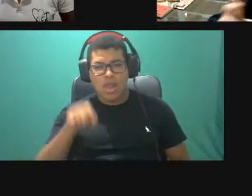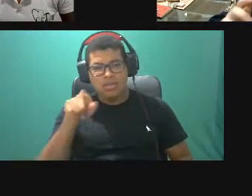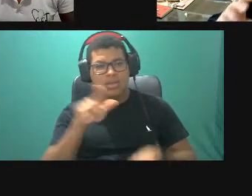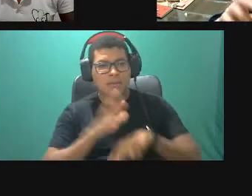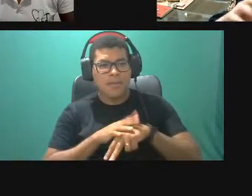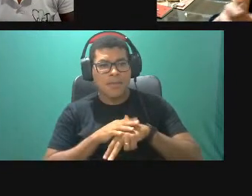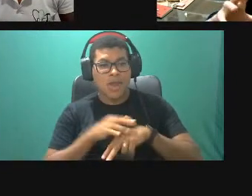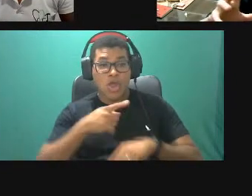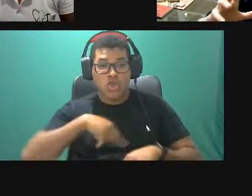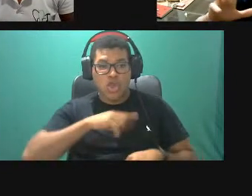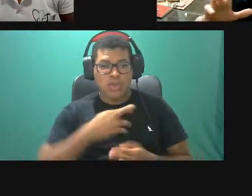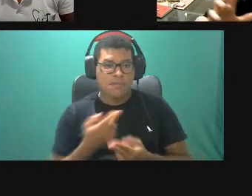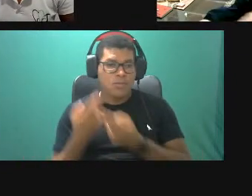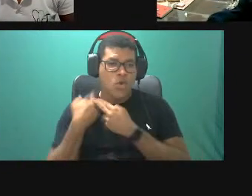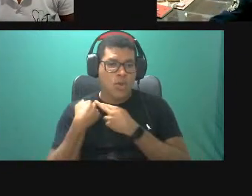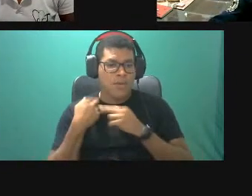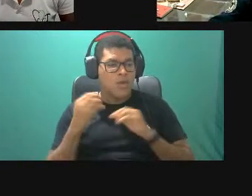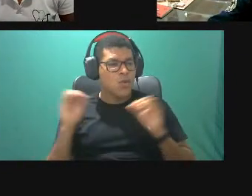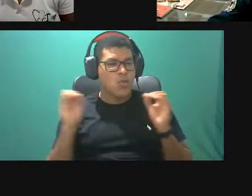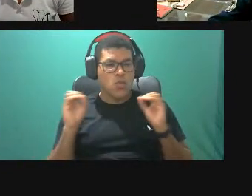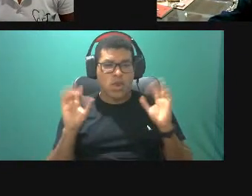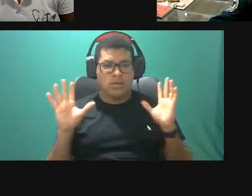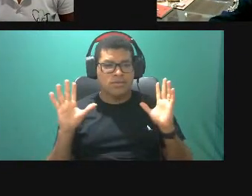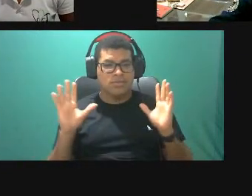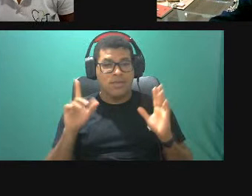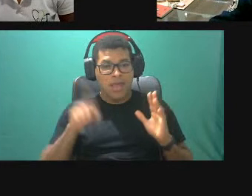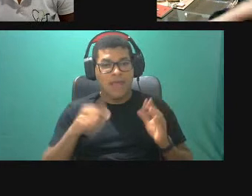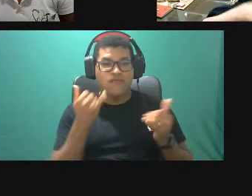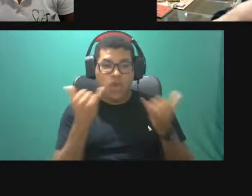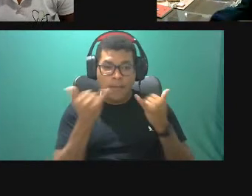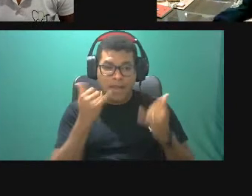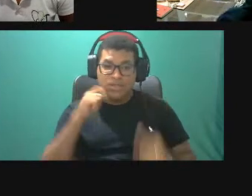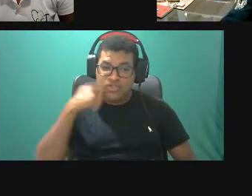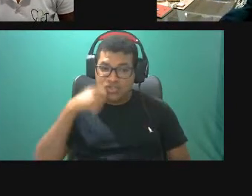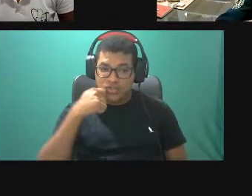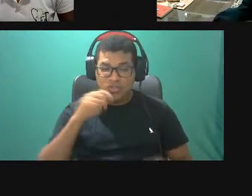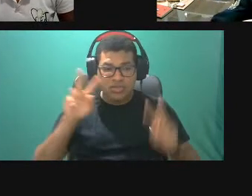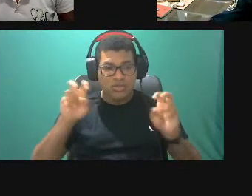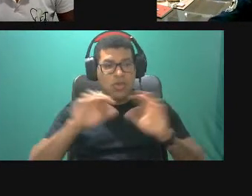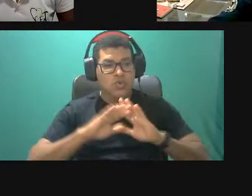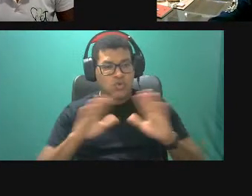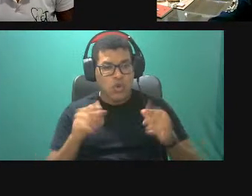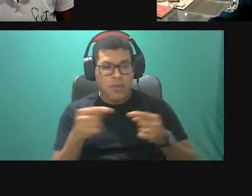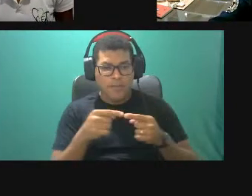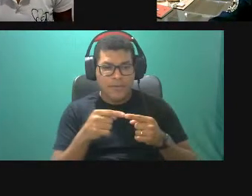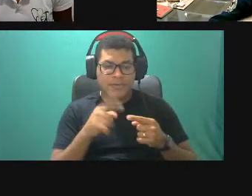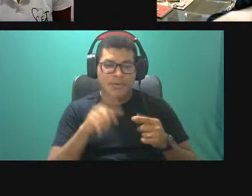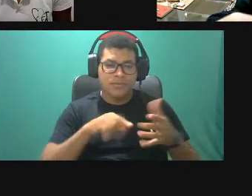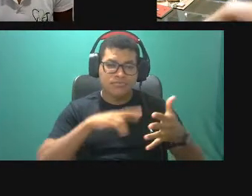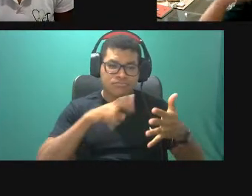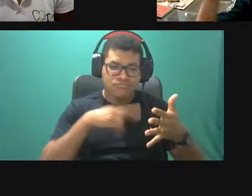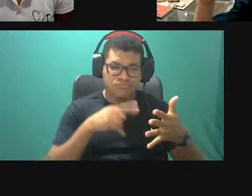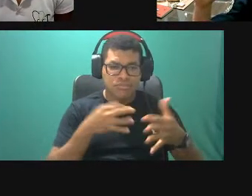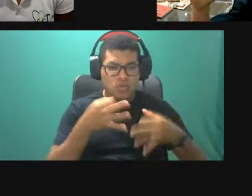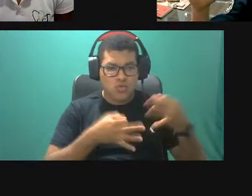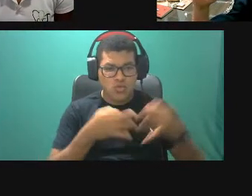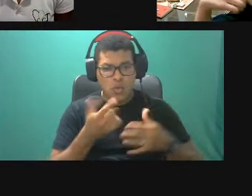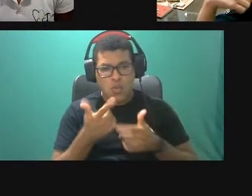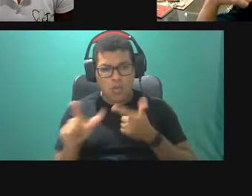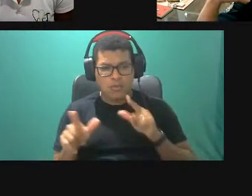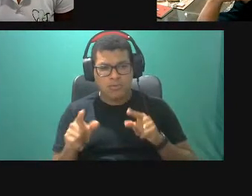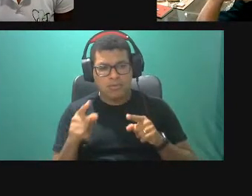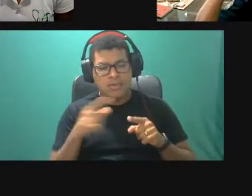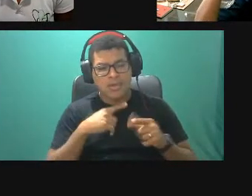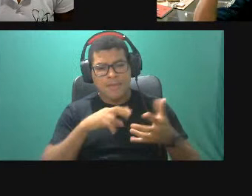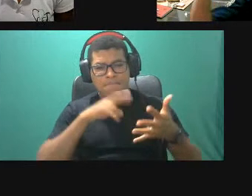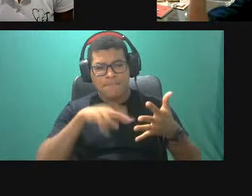da nossa alçada é informação odontológica, tá? No tocante às perícias judiciais e outros itens. Tem a perícia criminal,